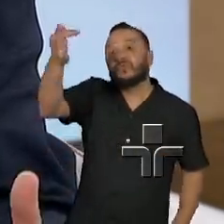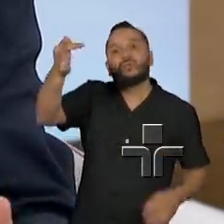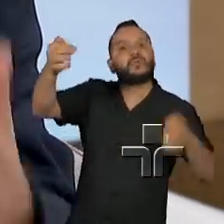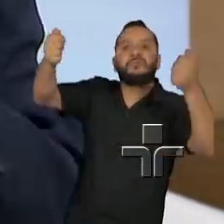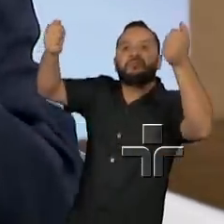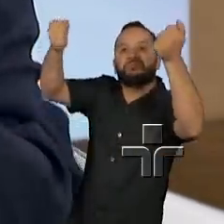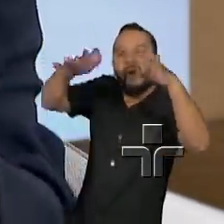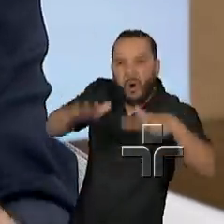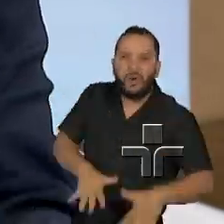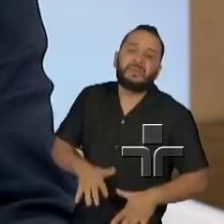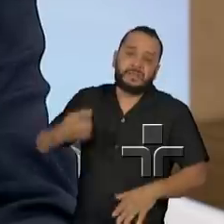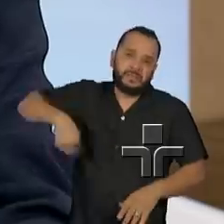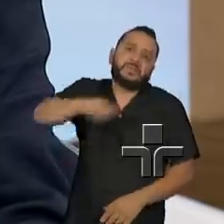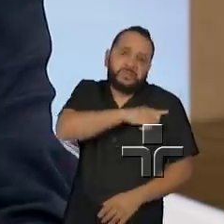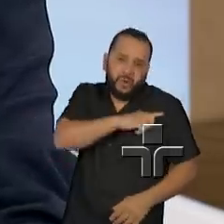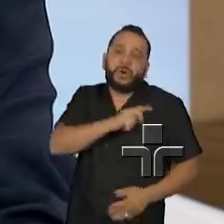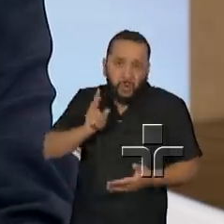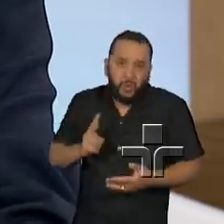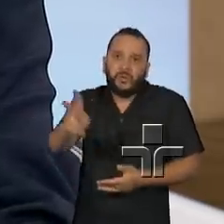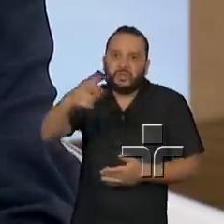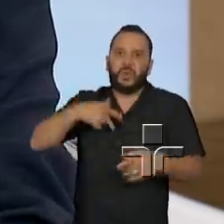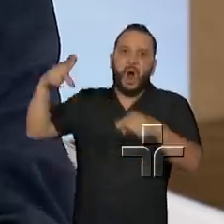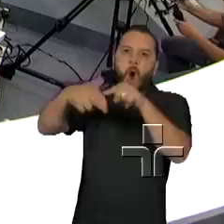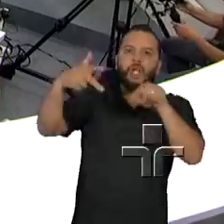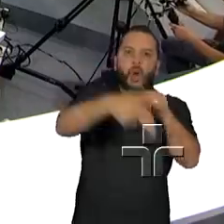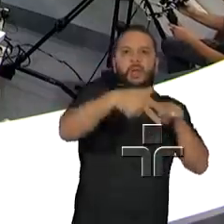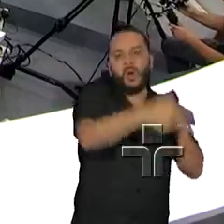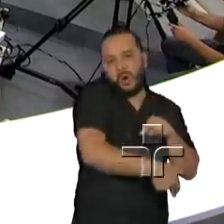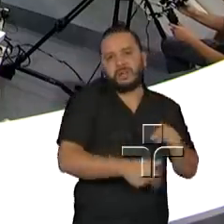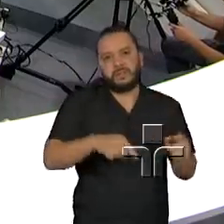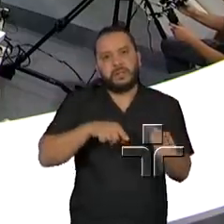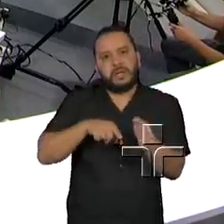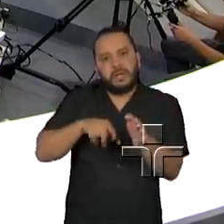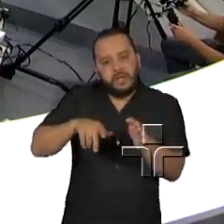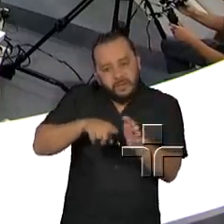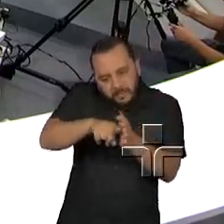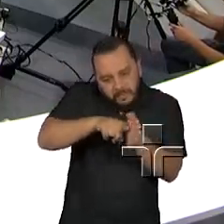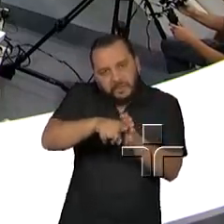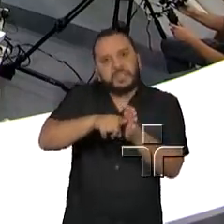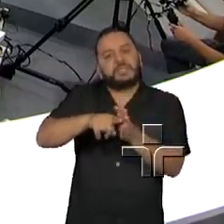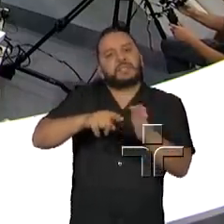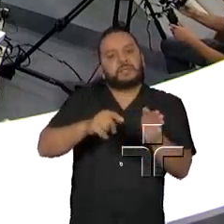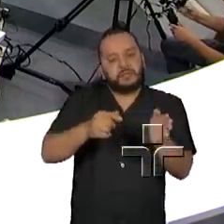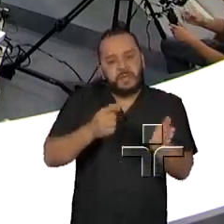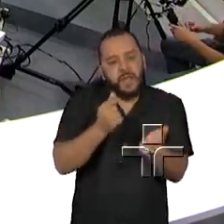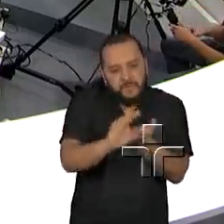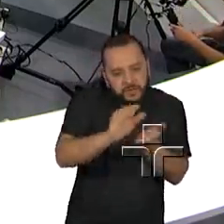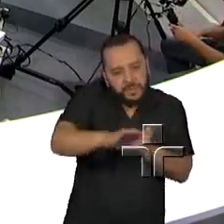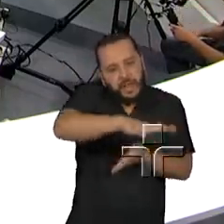nós continuarmos nesse caminho. Alexandre? Professor,